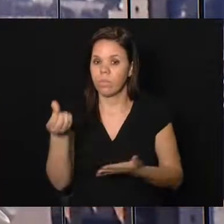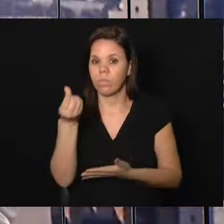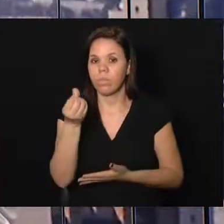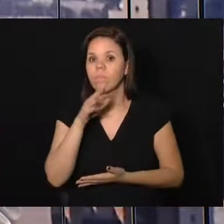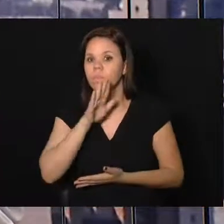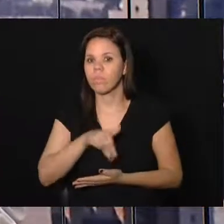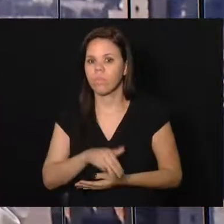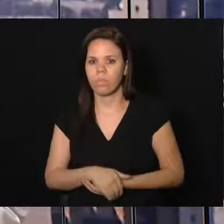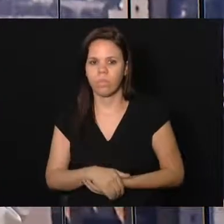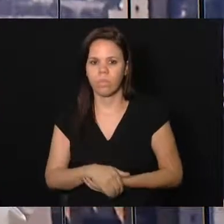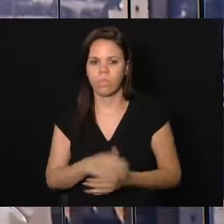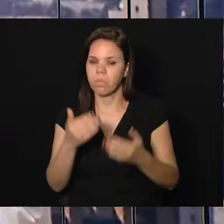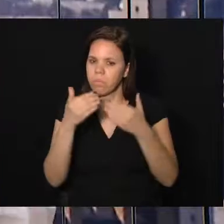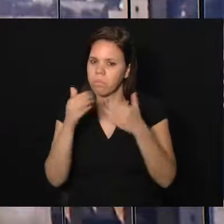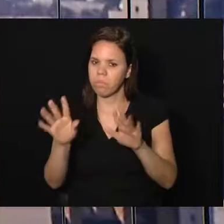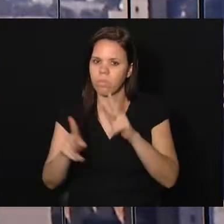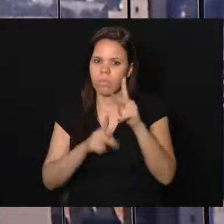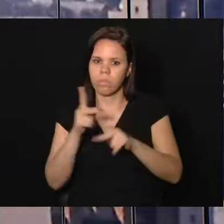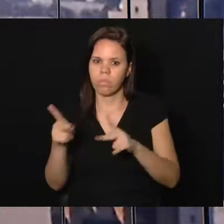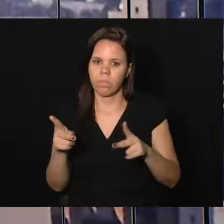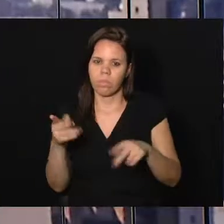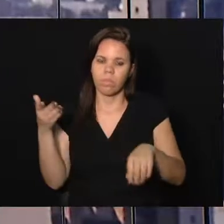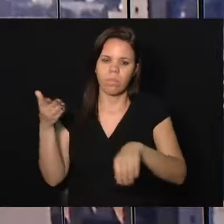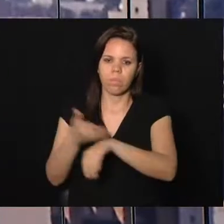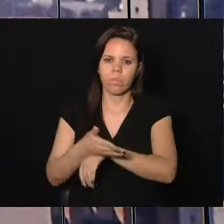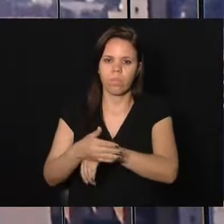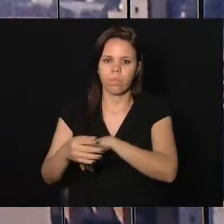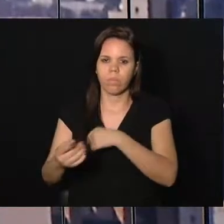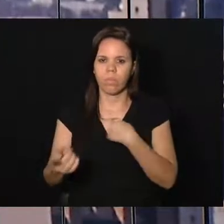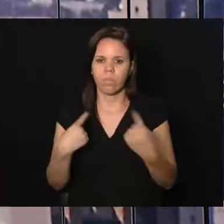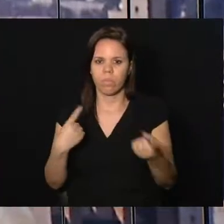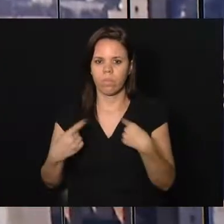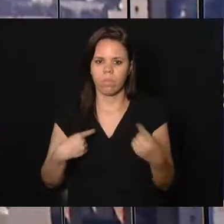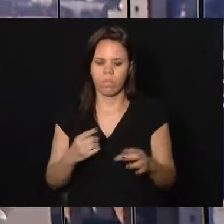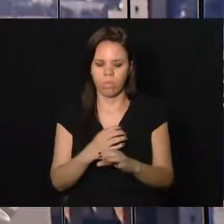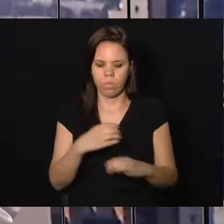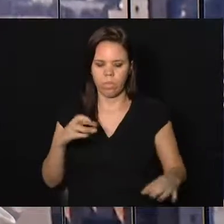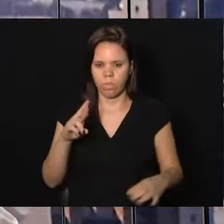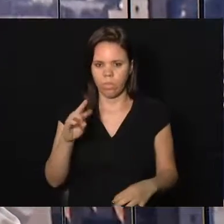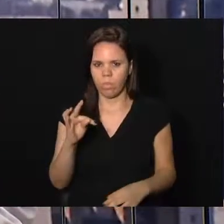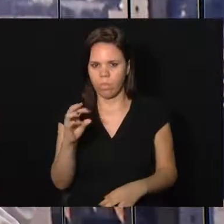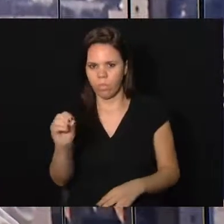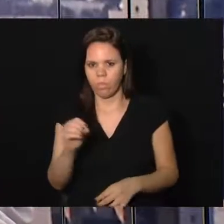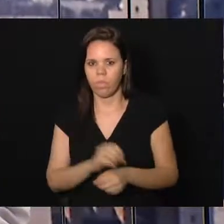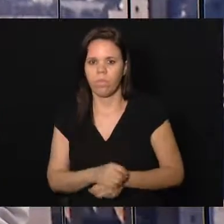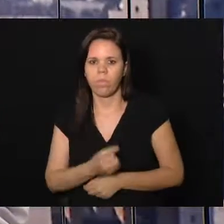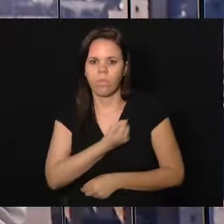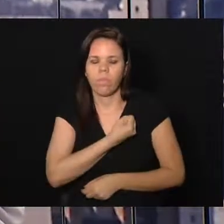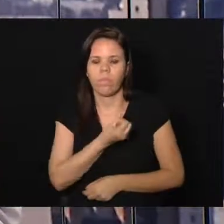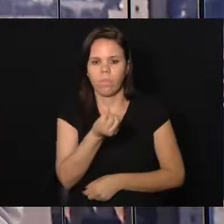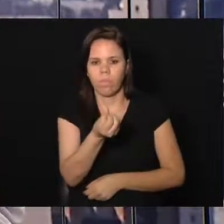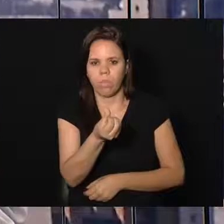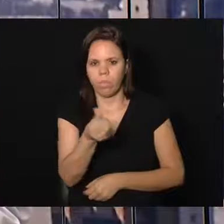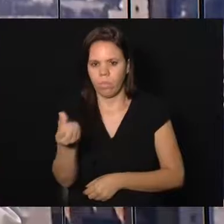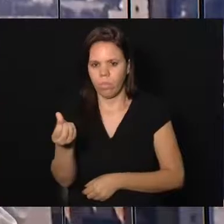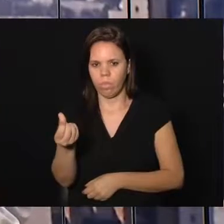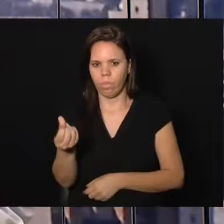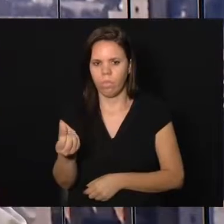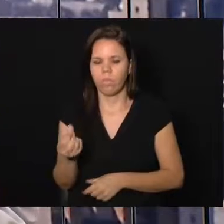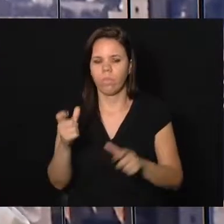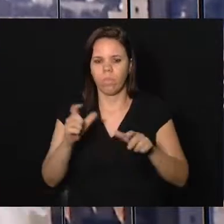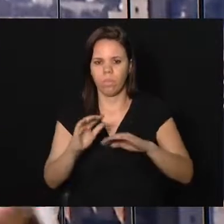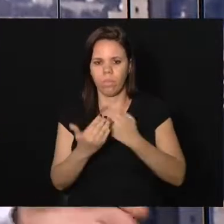horas da tarde e é aberta ao público. Entrada pela Avenida Engenheiro Roberto Mange, número 66, no bairro